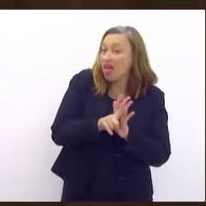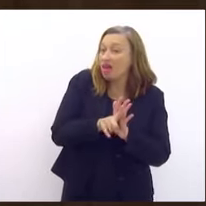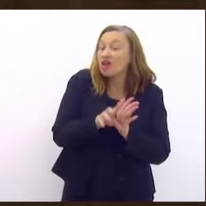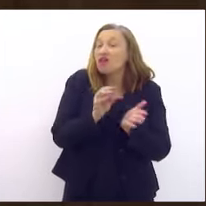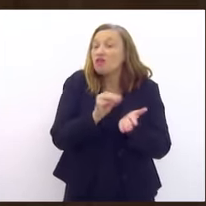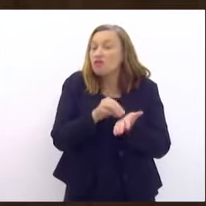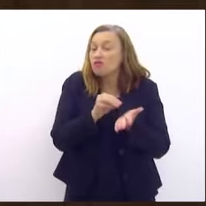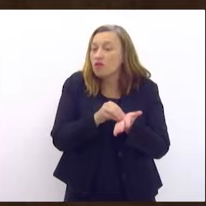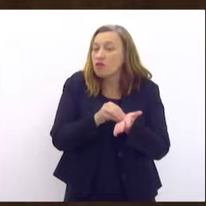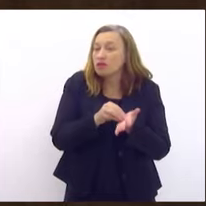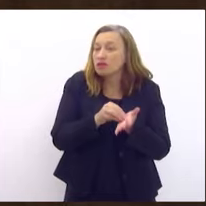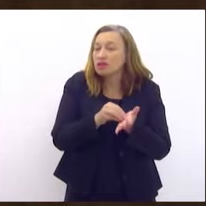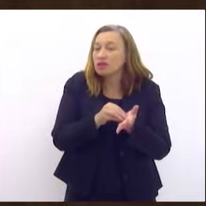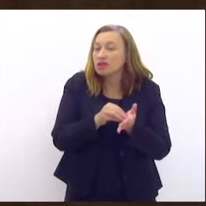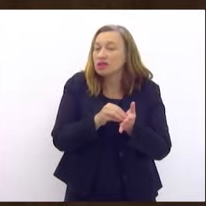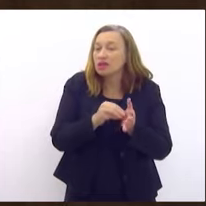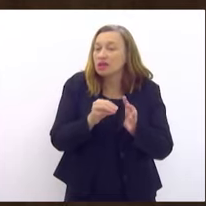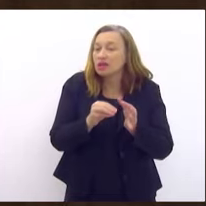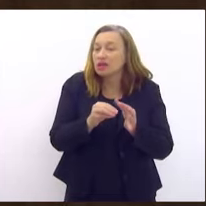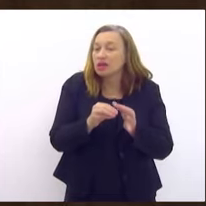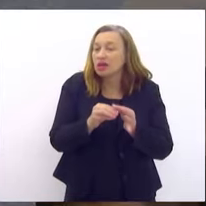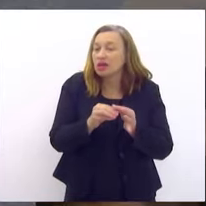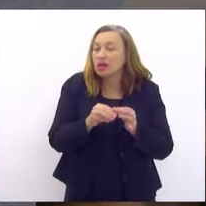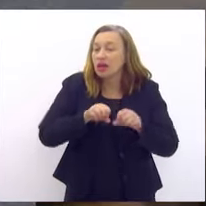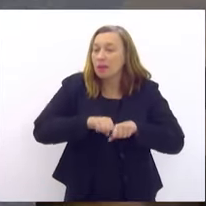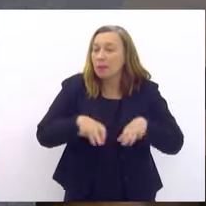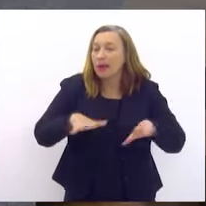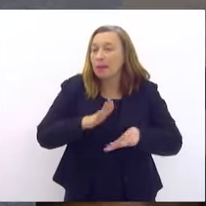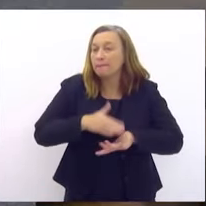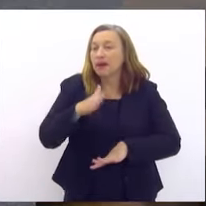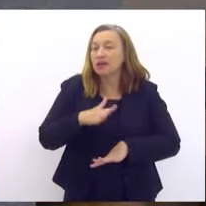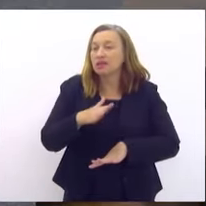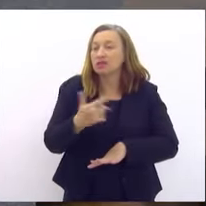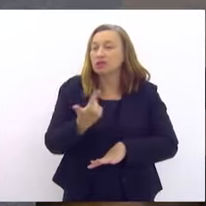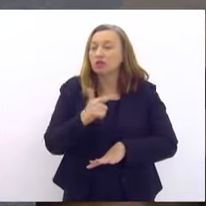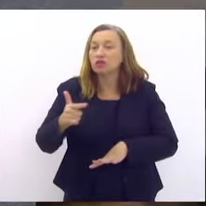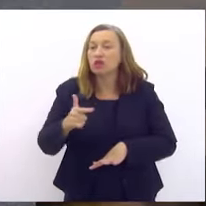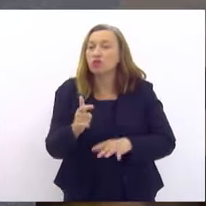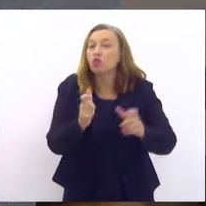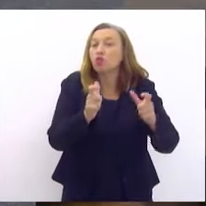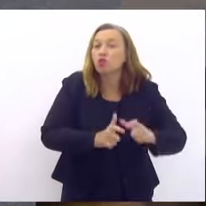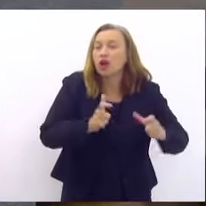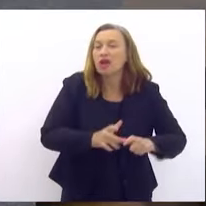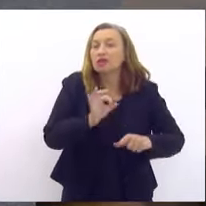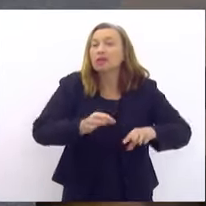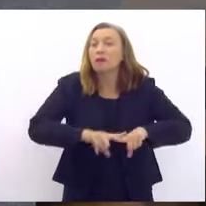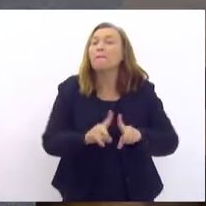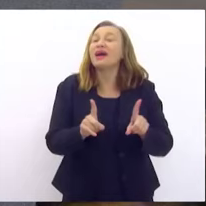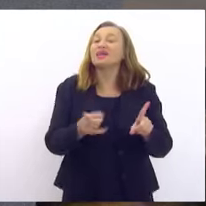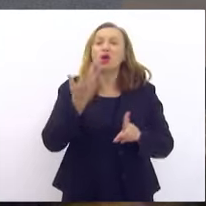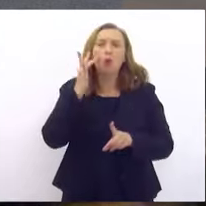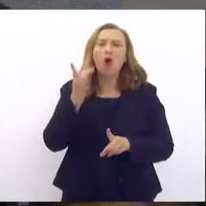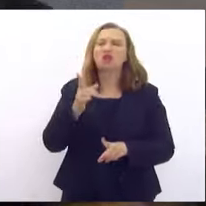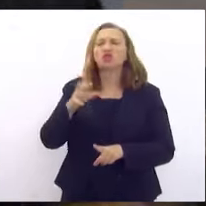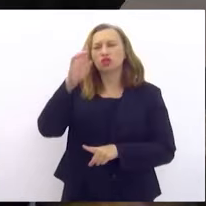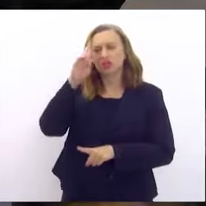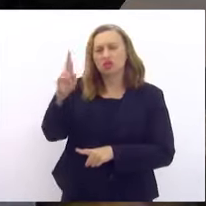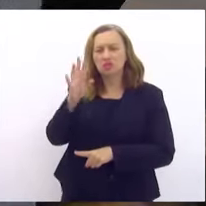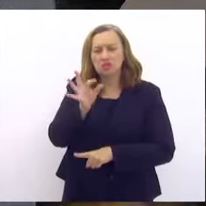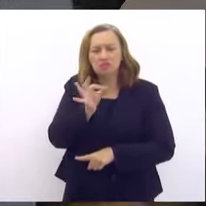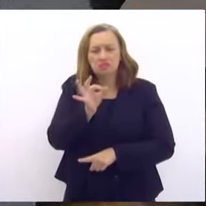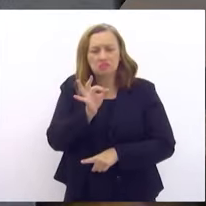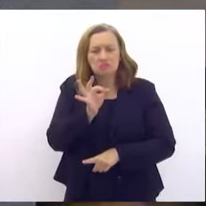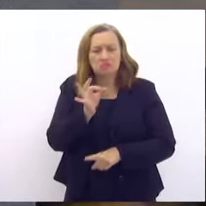interiorizar não estabelece um critério Claro nem diz aonde Deva Então eu acho que vossa excelência Acertou em